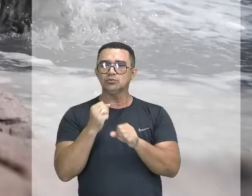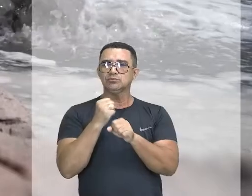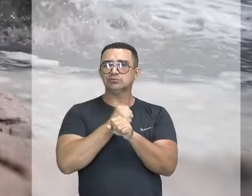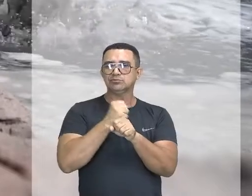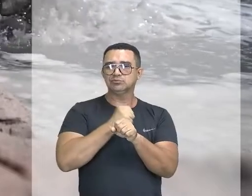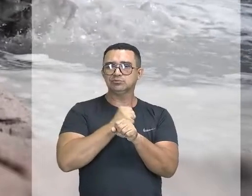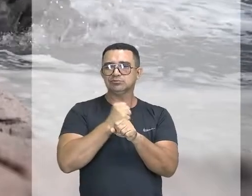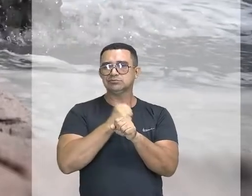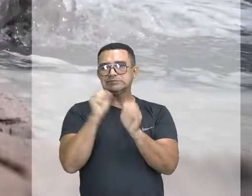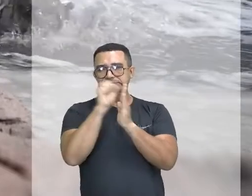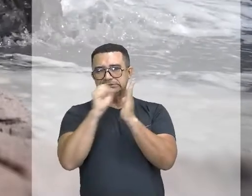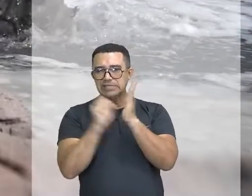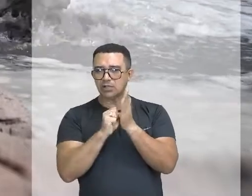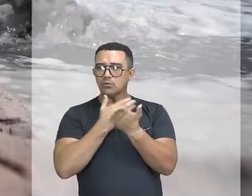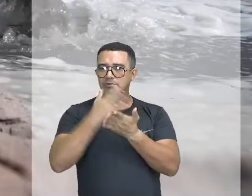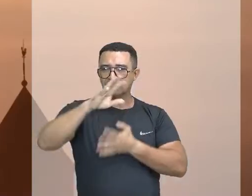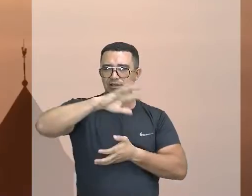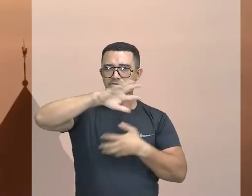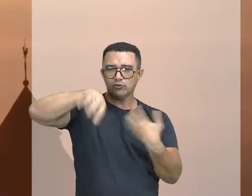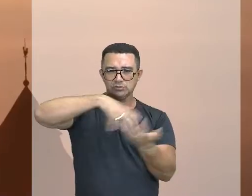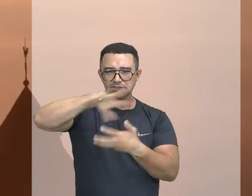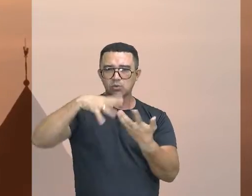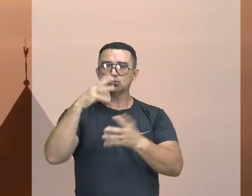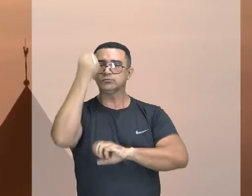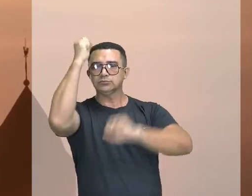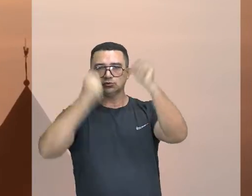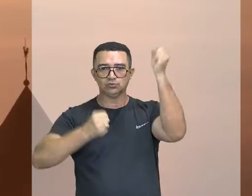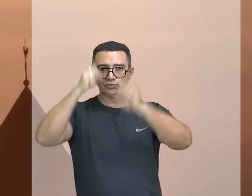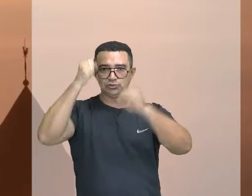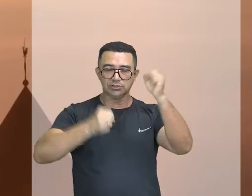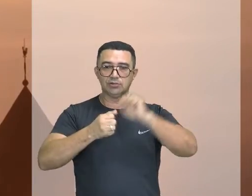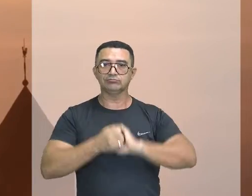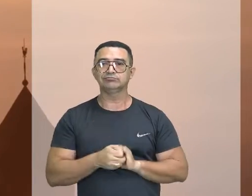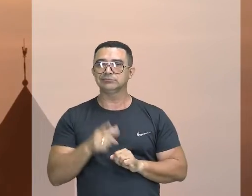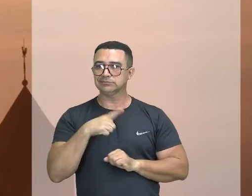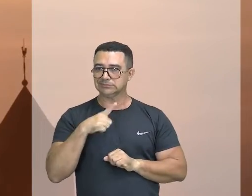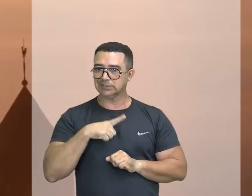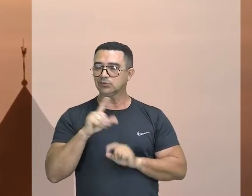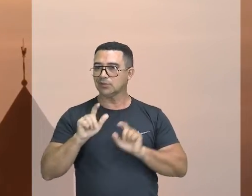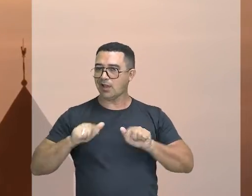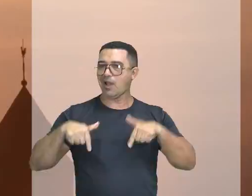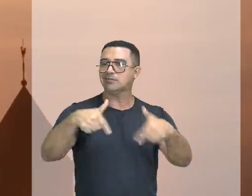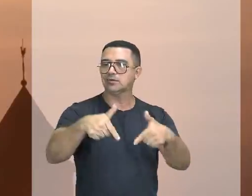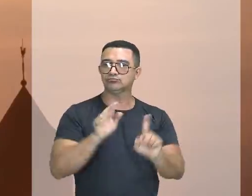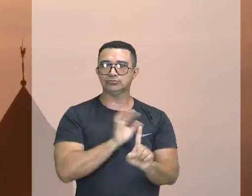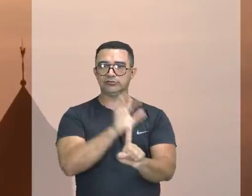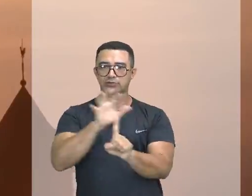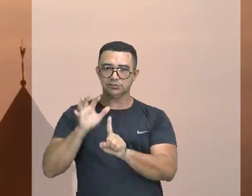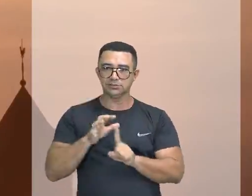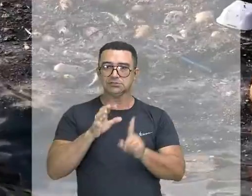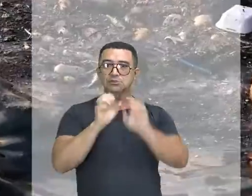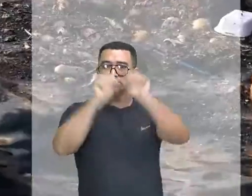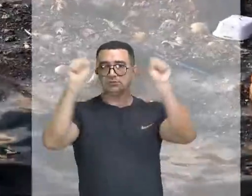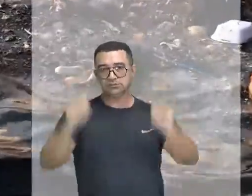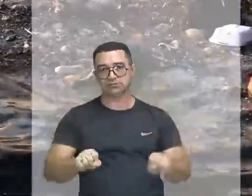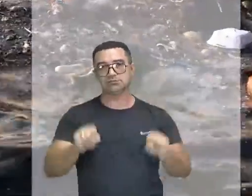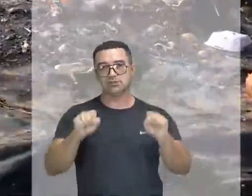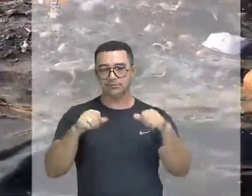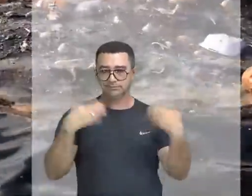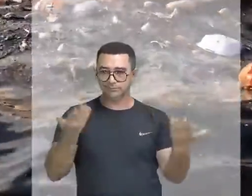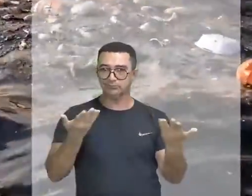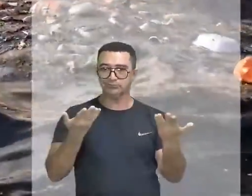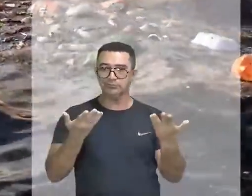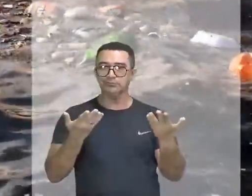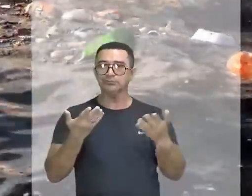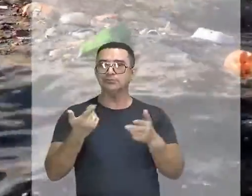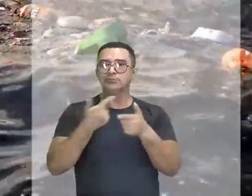em especial a partir das revoluções industriais, o homem tem intensificado as suas ações de interferência nos ecossistemas e isso tem afetado